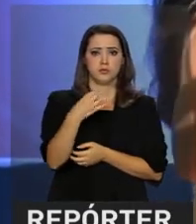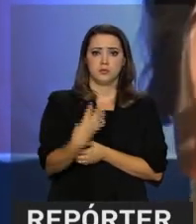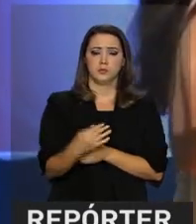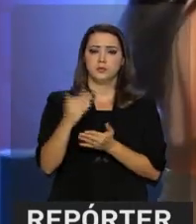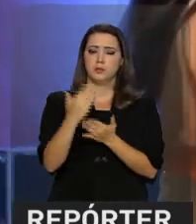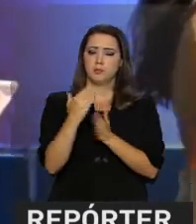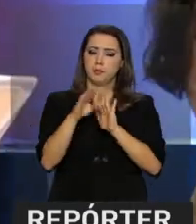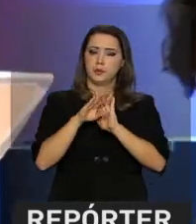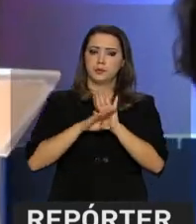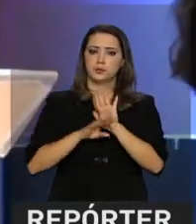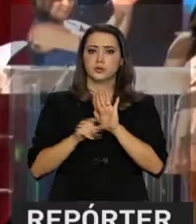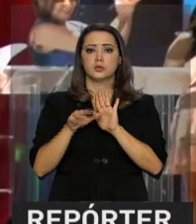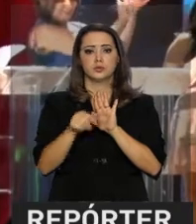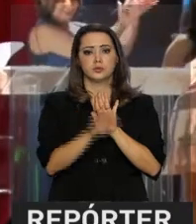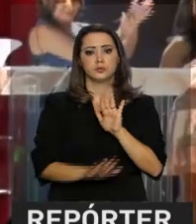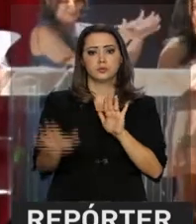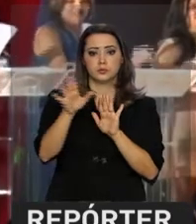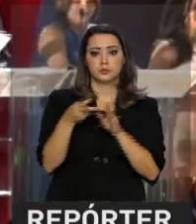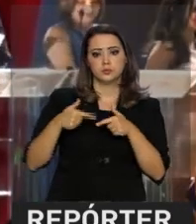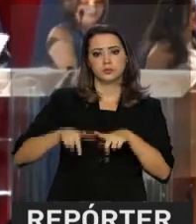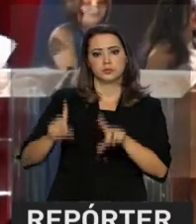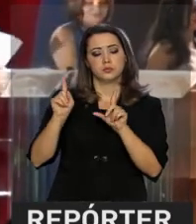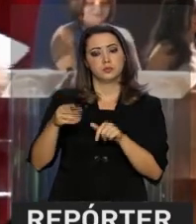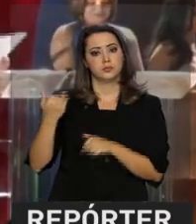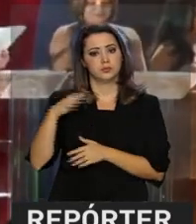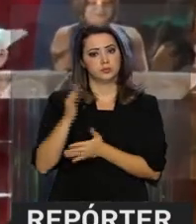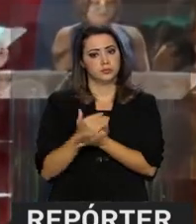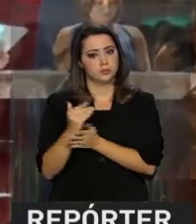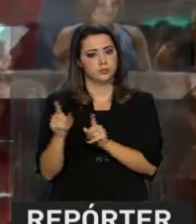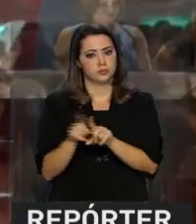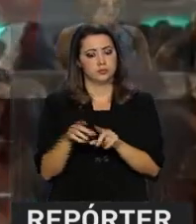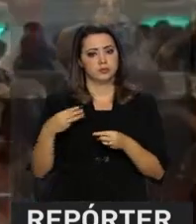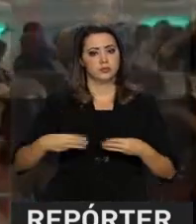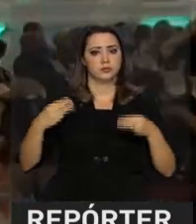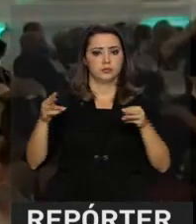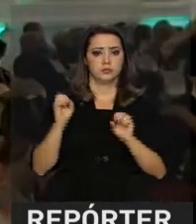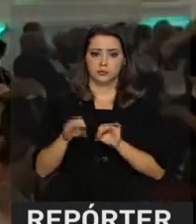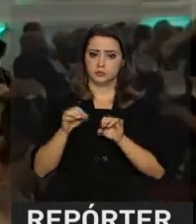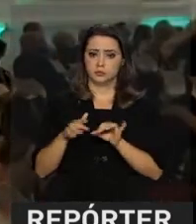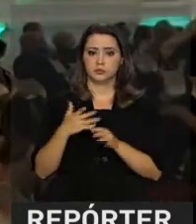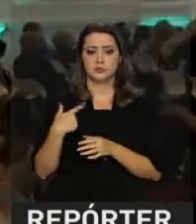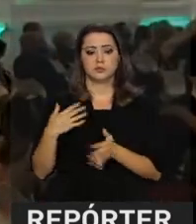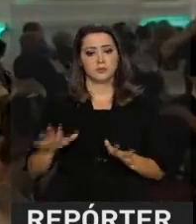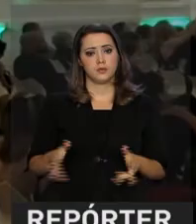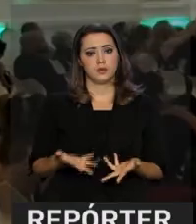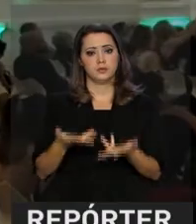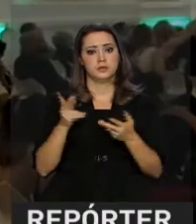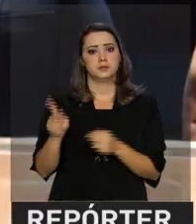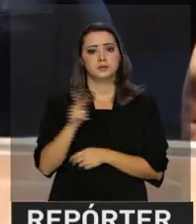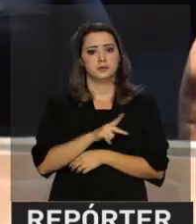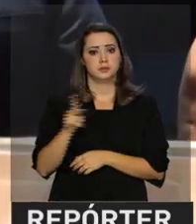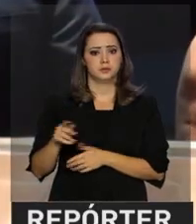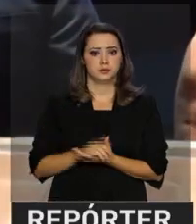3.494 projetos em todo o país. A premiação é uma das iniciativas do Ministério da Educação para valorizar o